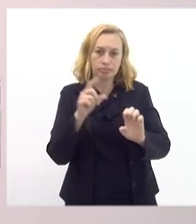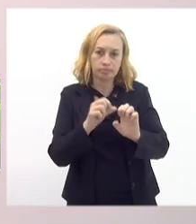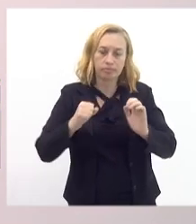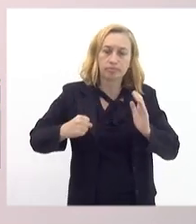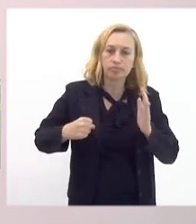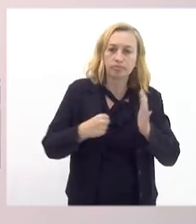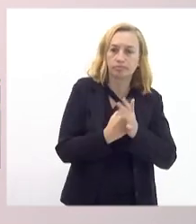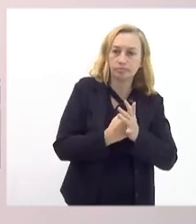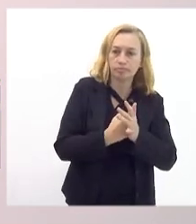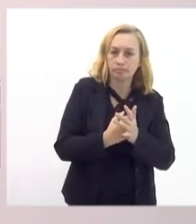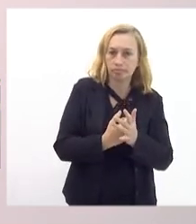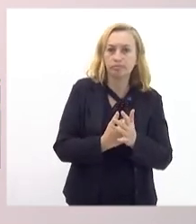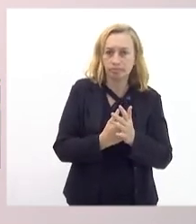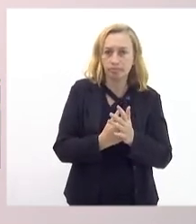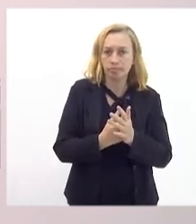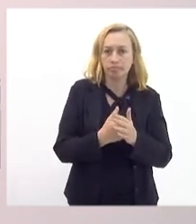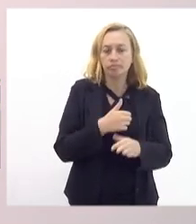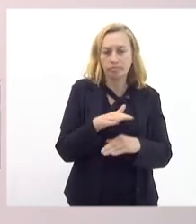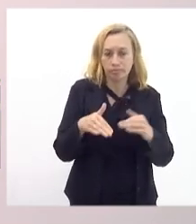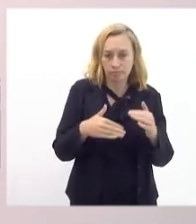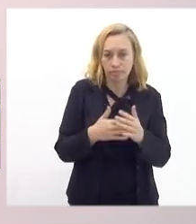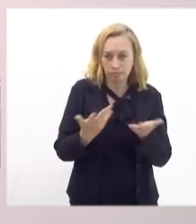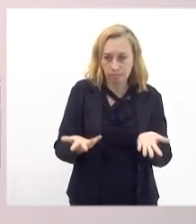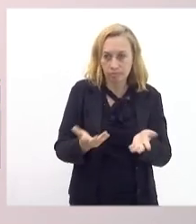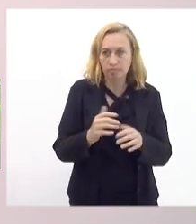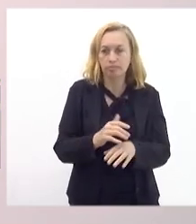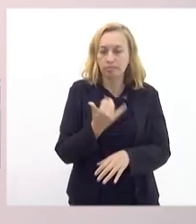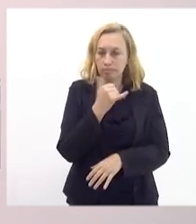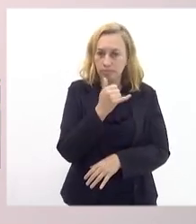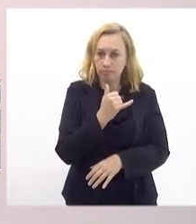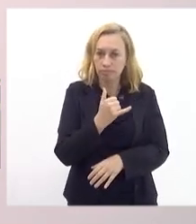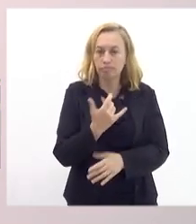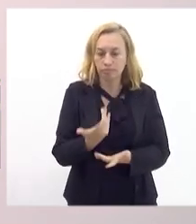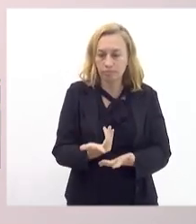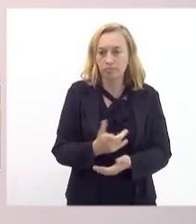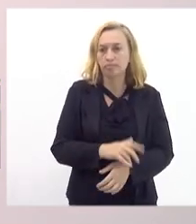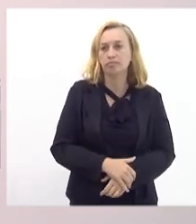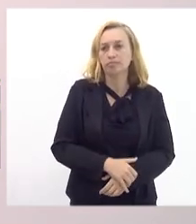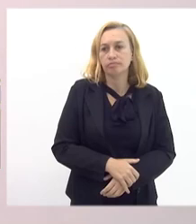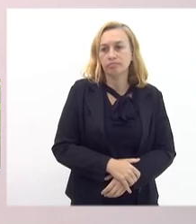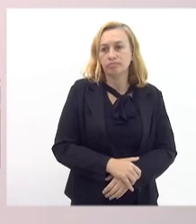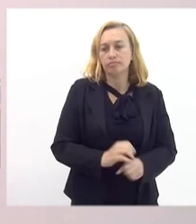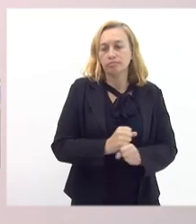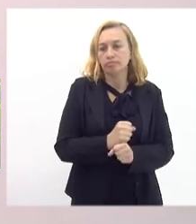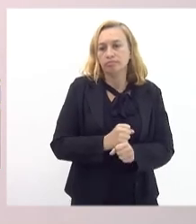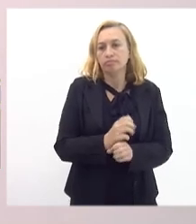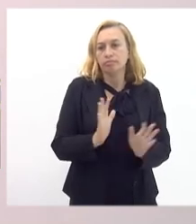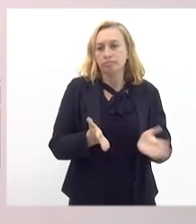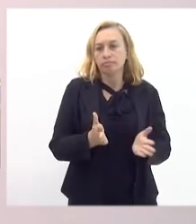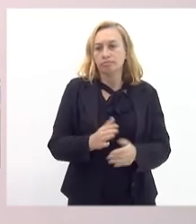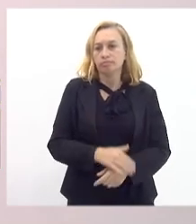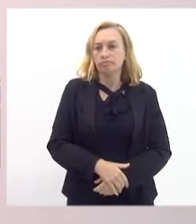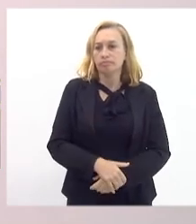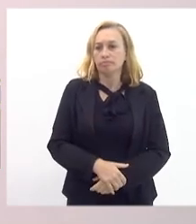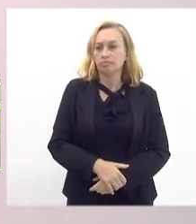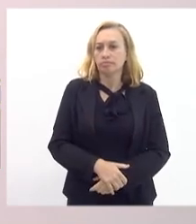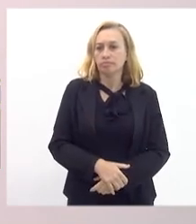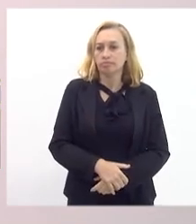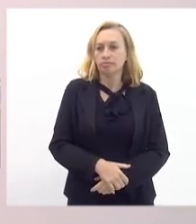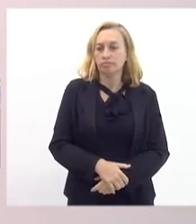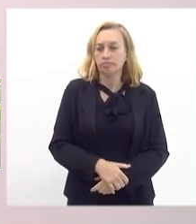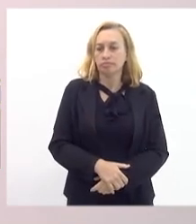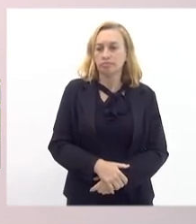Impacto praticamente todos os Empreendimentos da marca no setor de energia eles e ao Impacto a gente esse ano a gente a gente